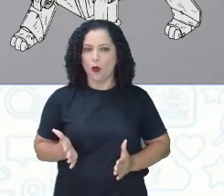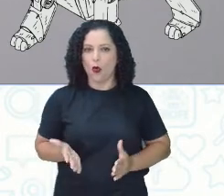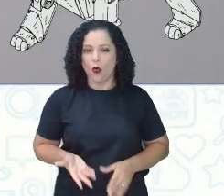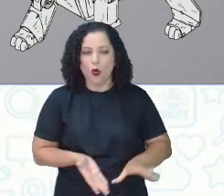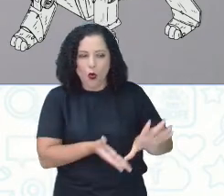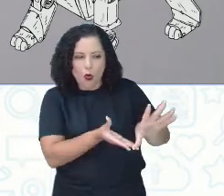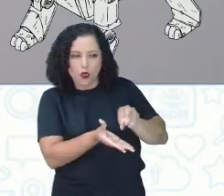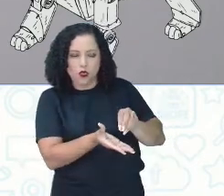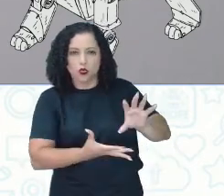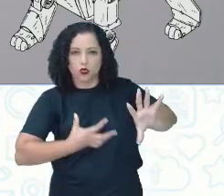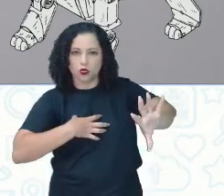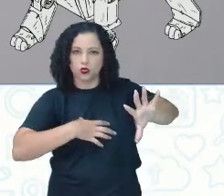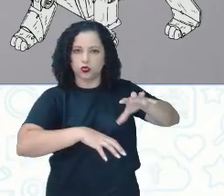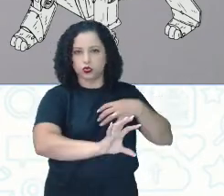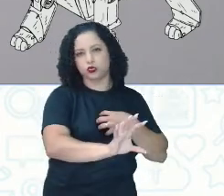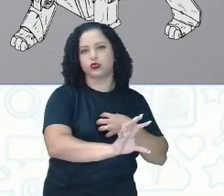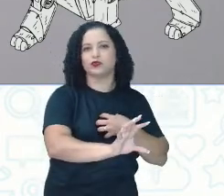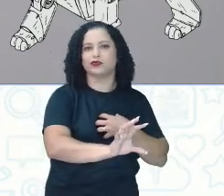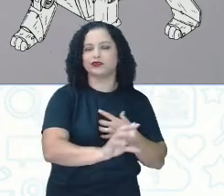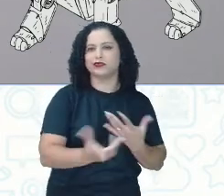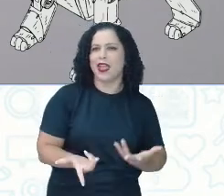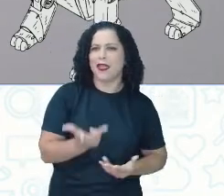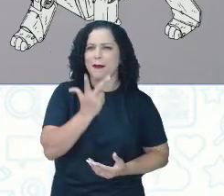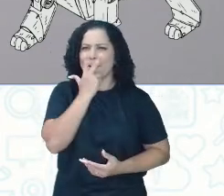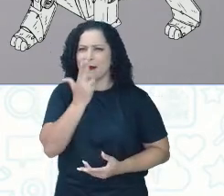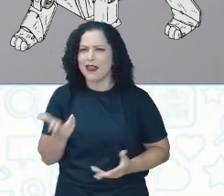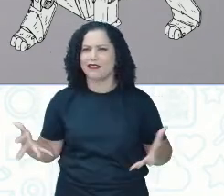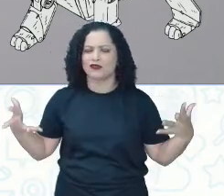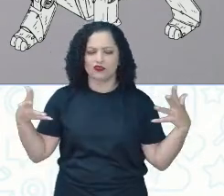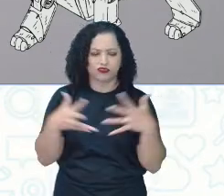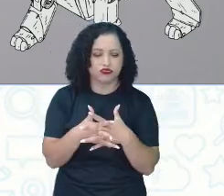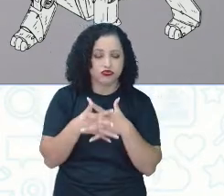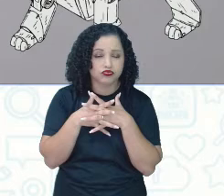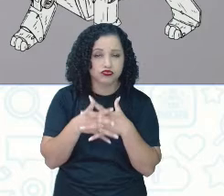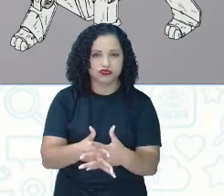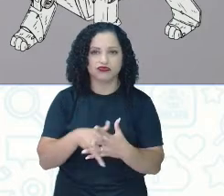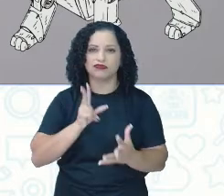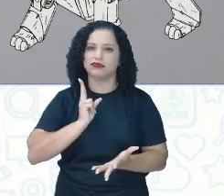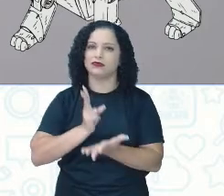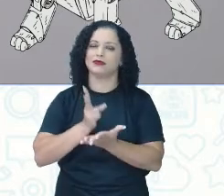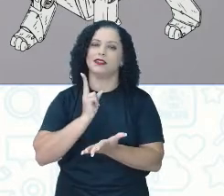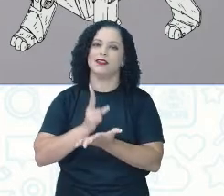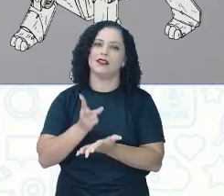demonstrações de afeto. Parece que o cinema está sempre em conflito com os extremos, né?